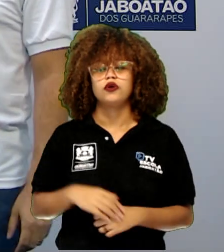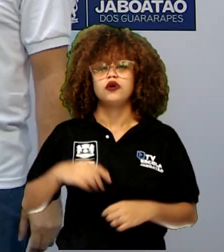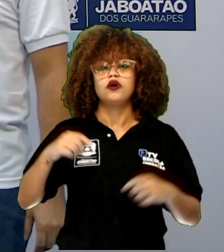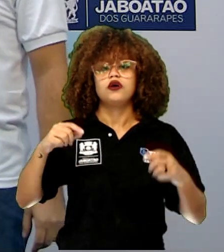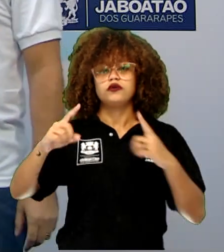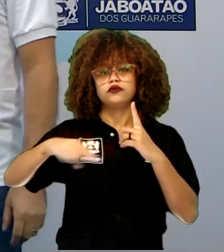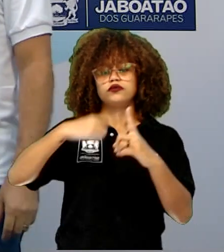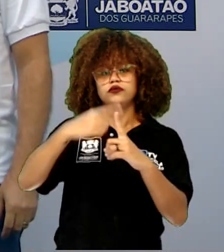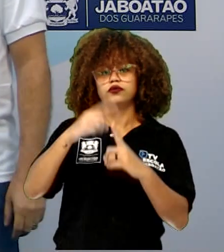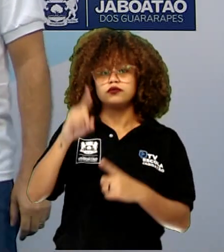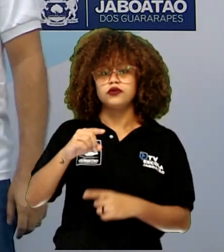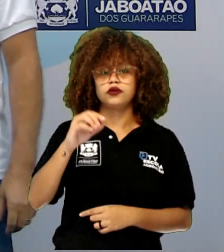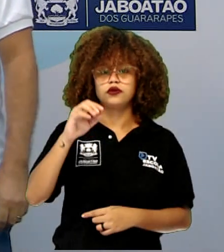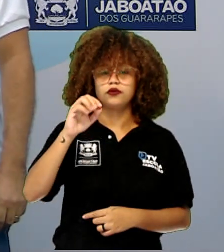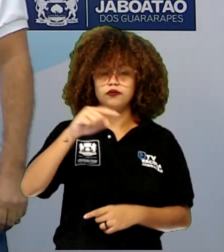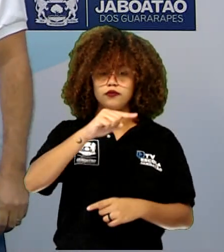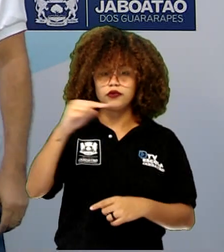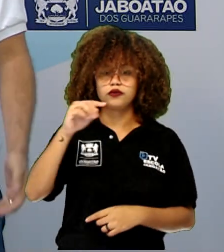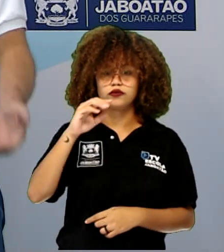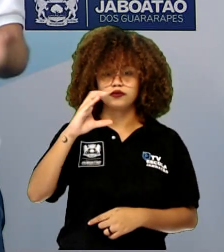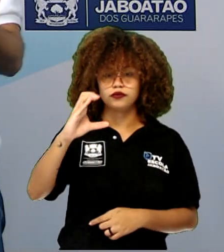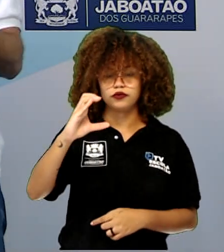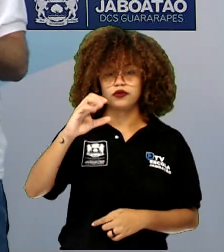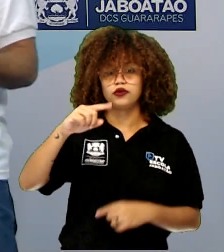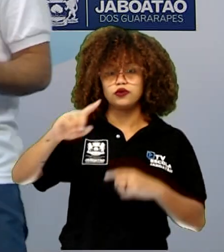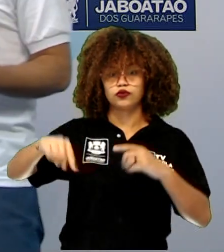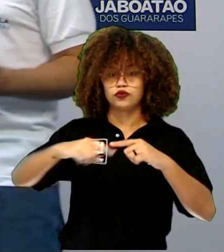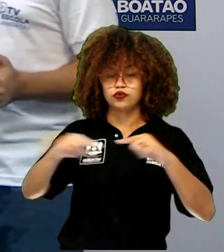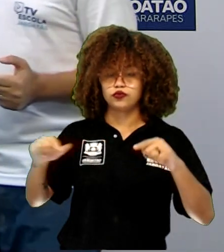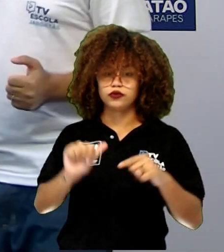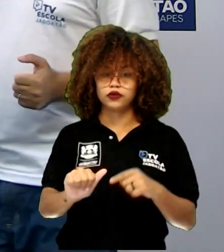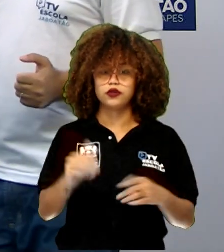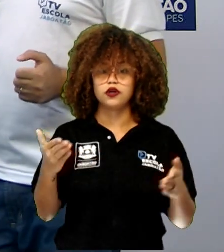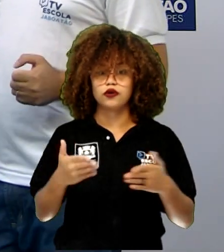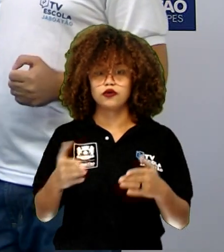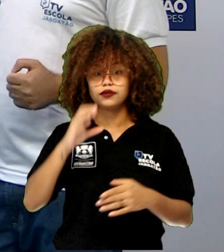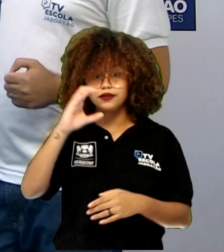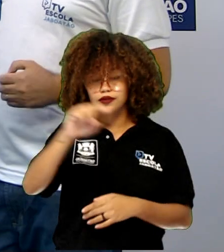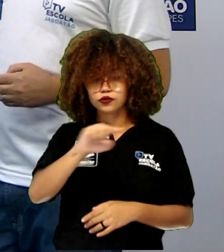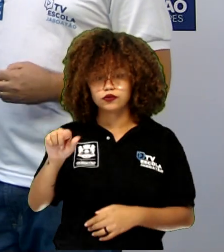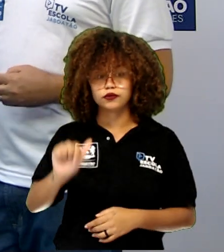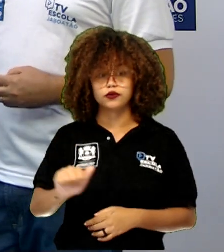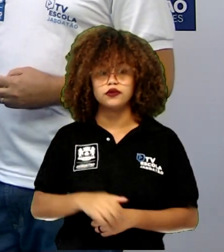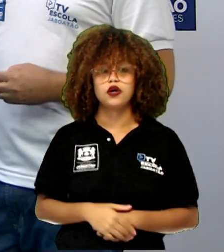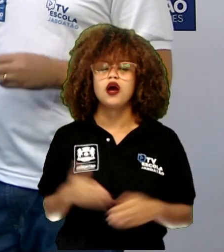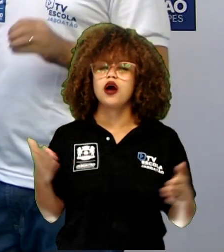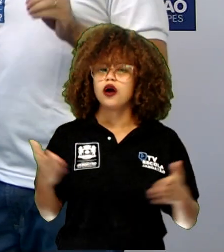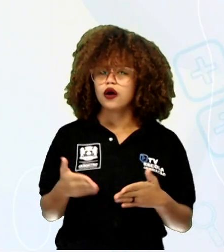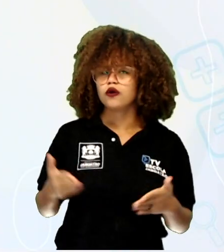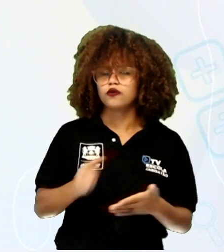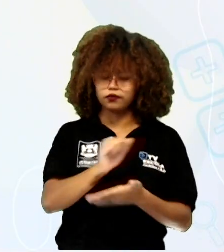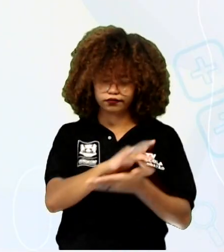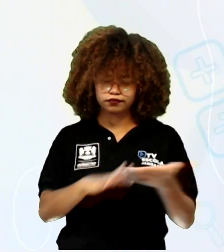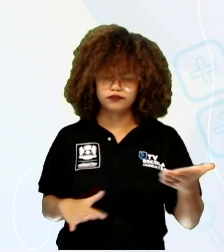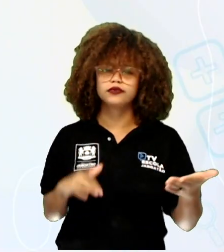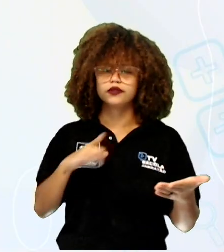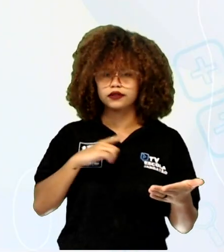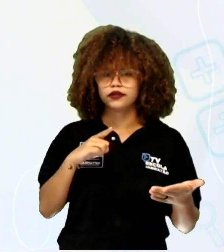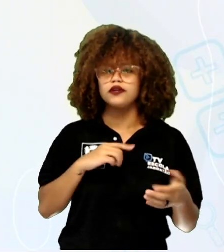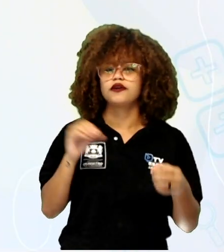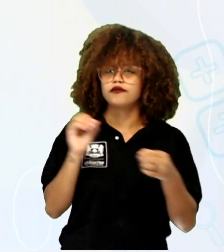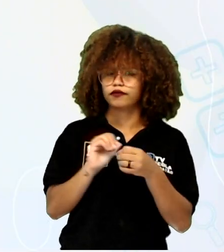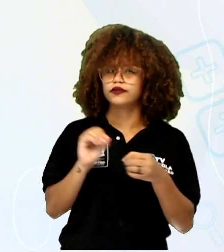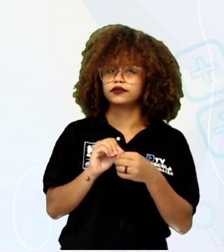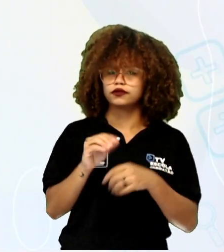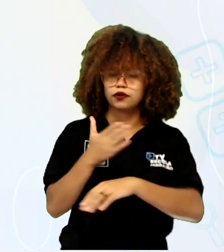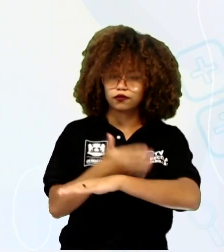cê sobre a beleza pessoal vem para cá Olha só exercícios que eu trouxe para a gente praticar e